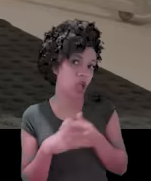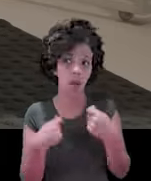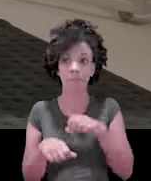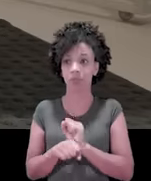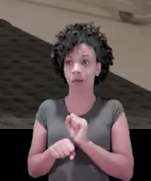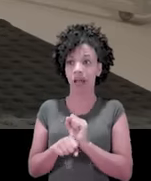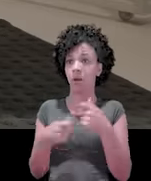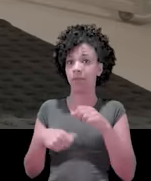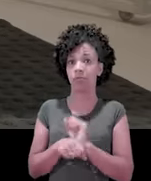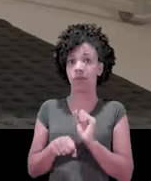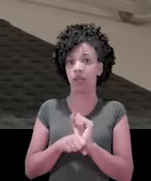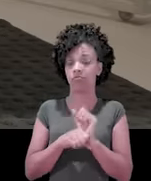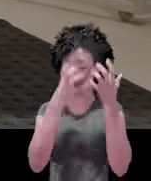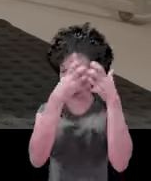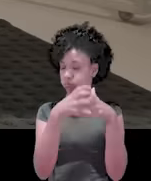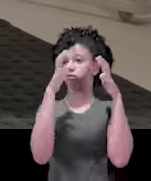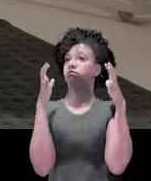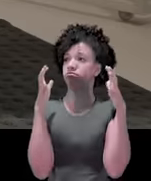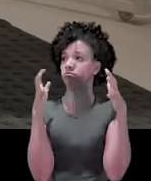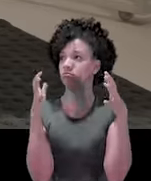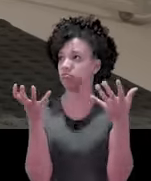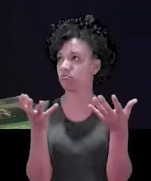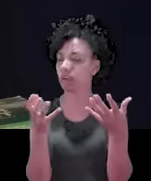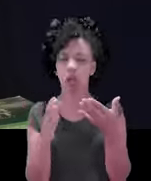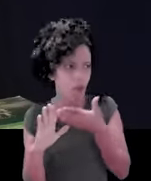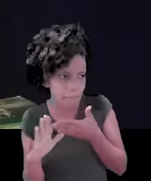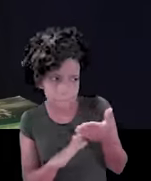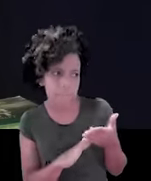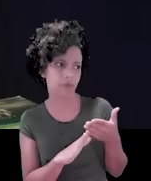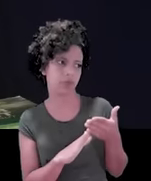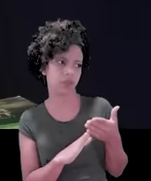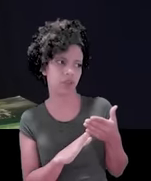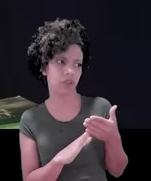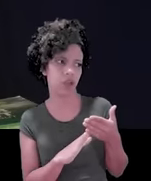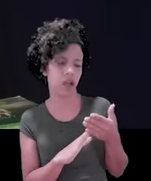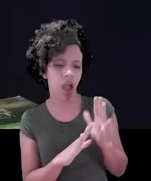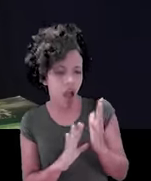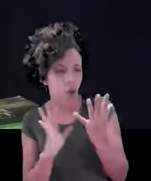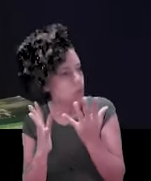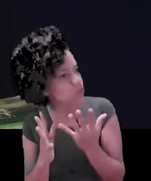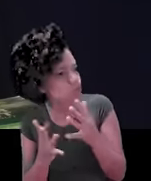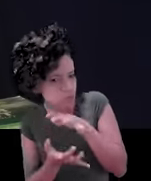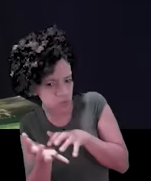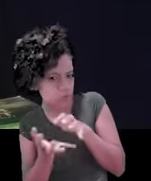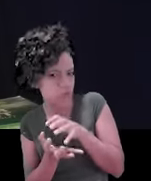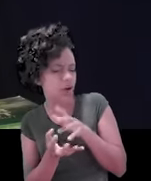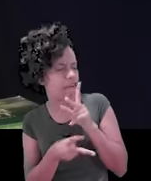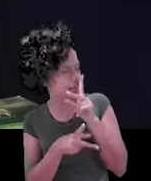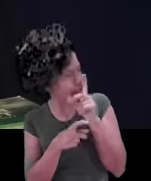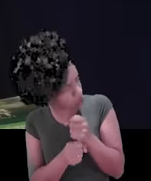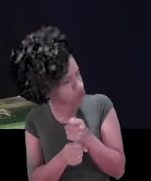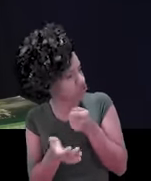preciso eu preciso eu preciso parar buga né e em algum momento as coisas começam os conflitos mais